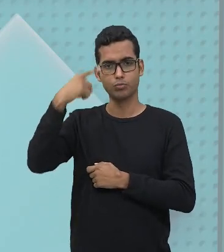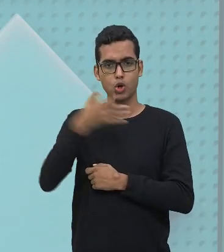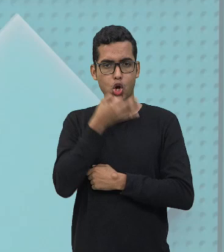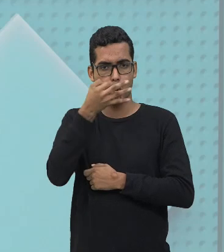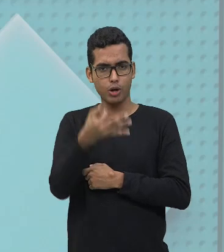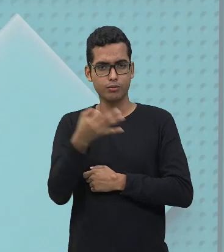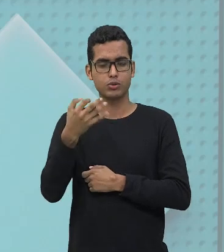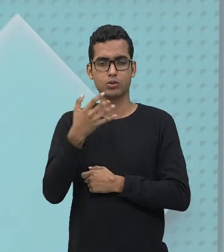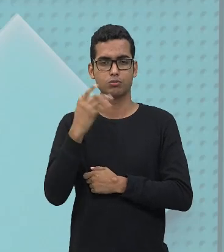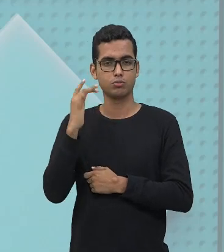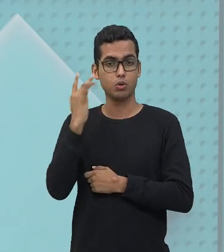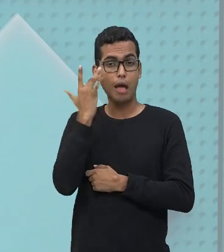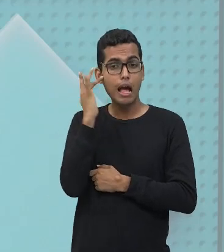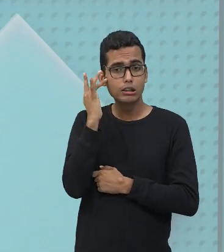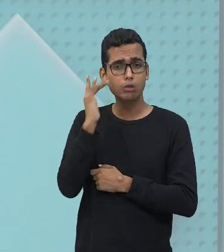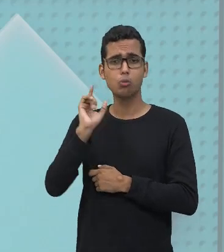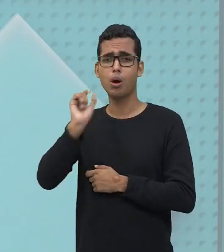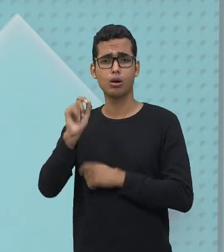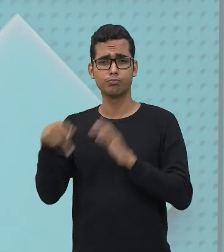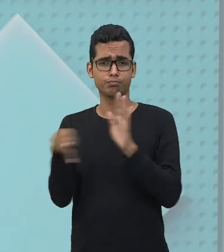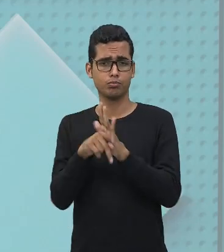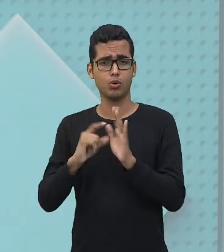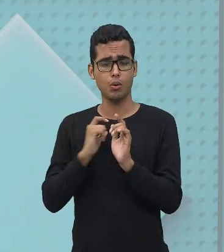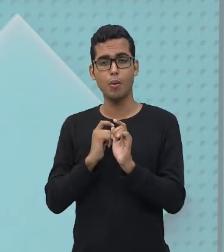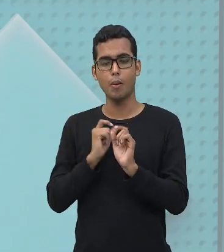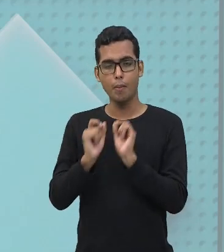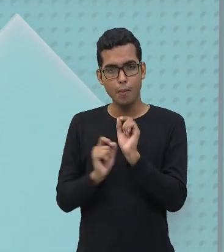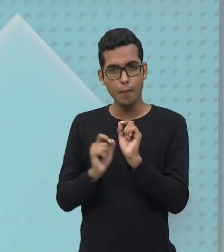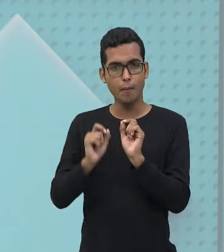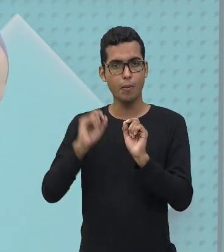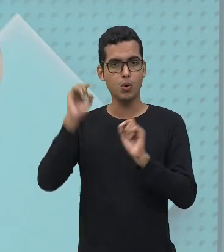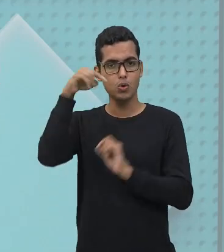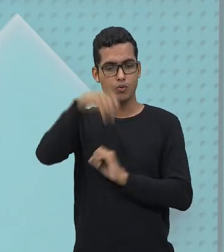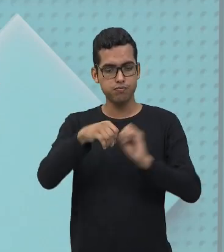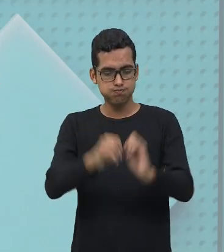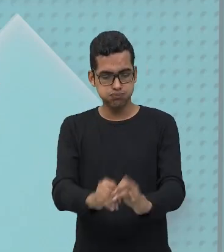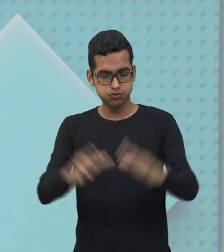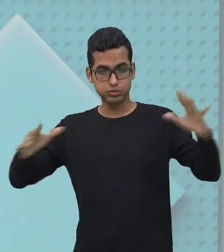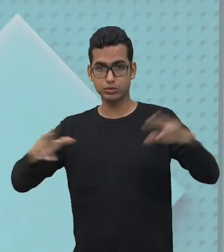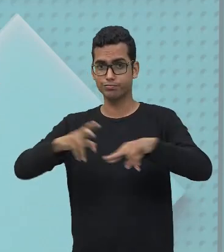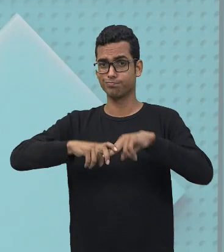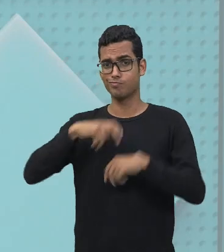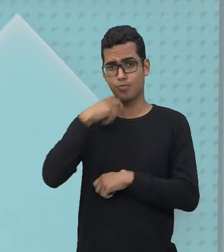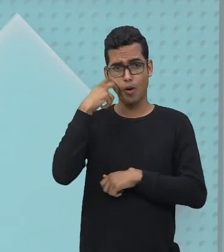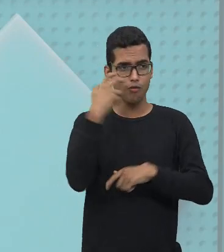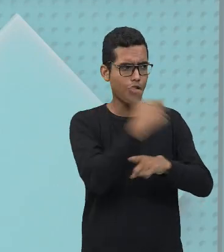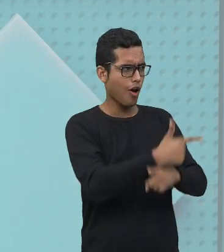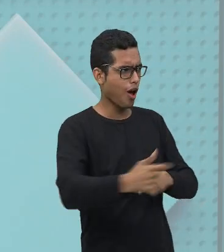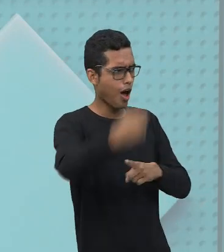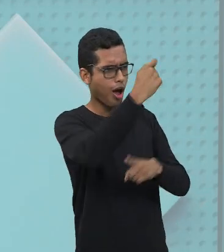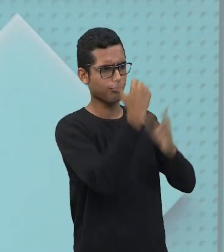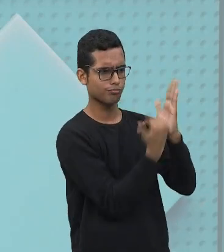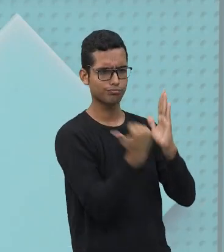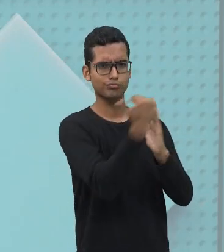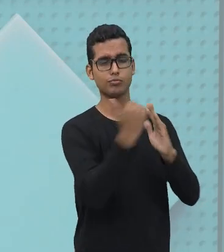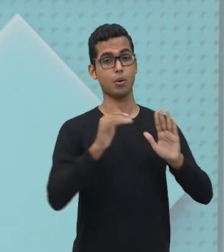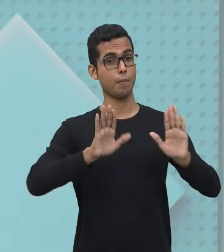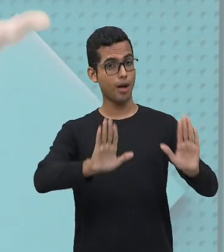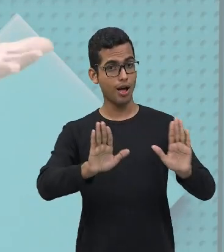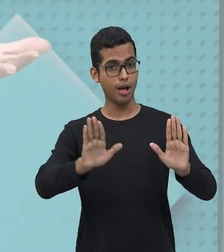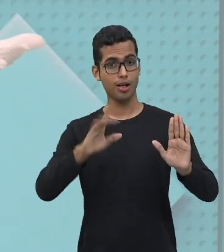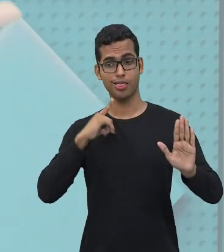ele achava sobre a bomba atômica. É uma vergonha porque foi uma grande conquista, porém,